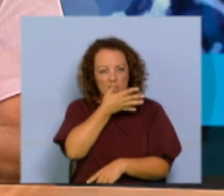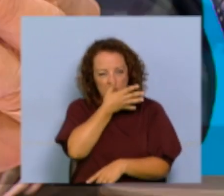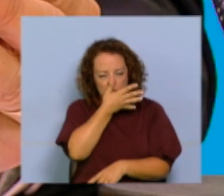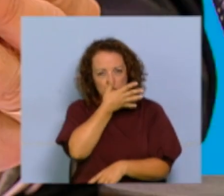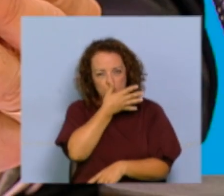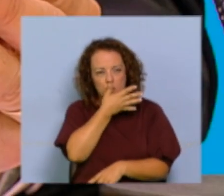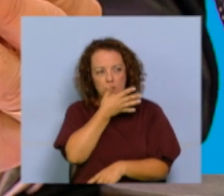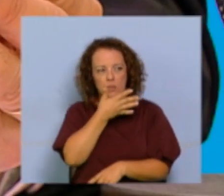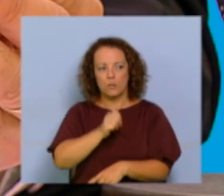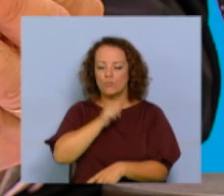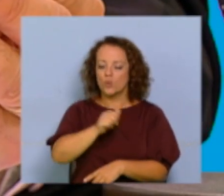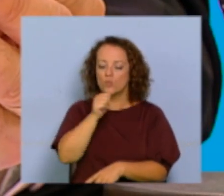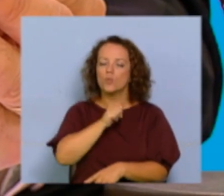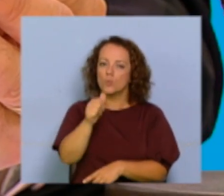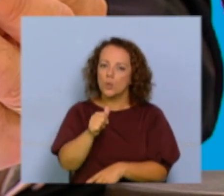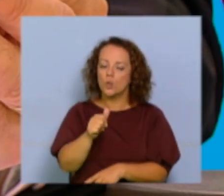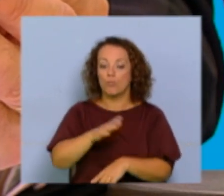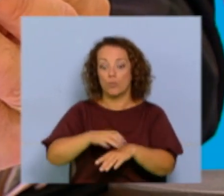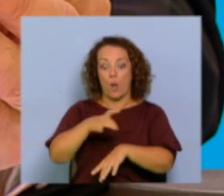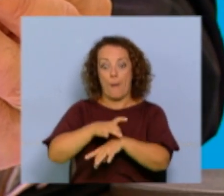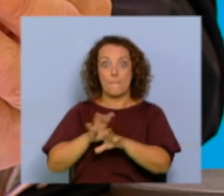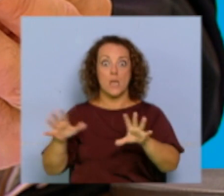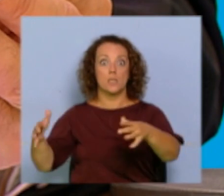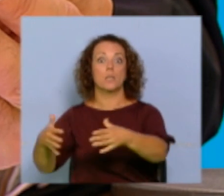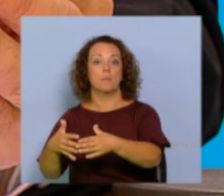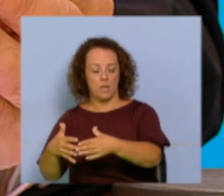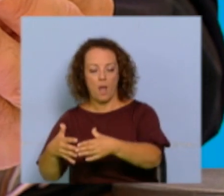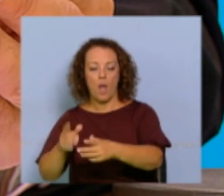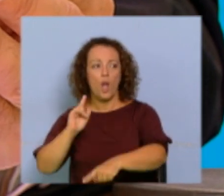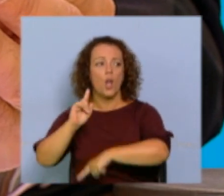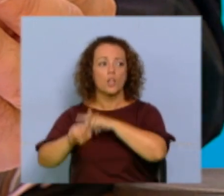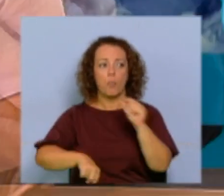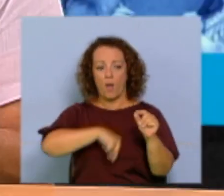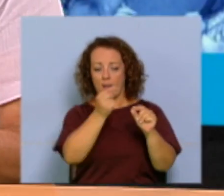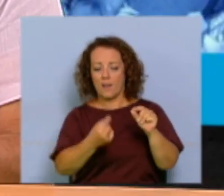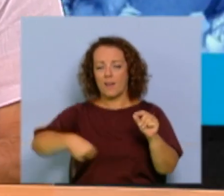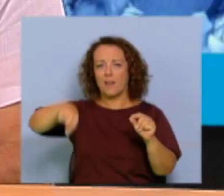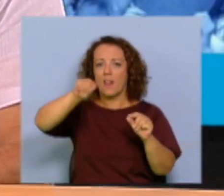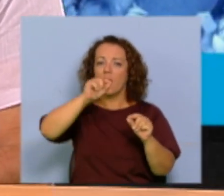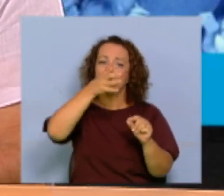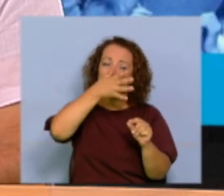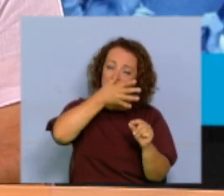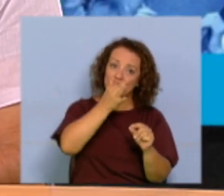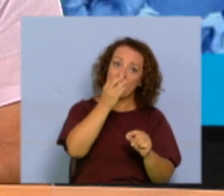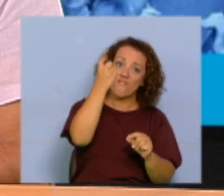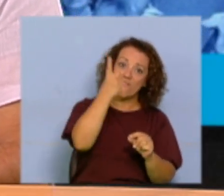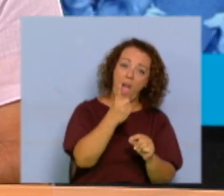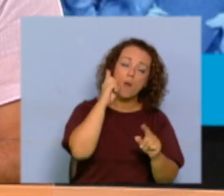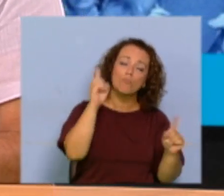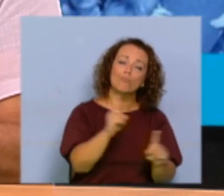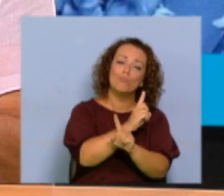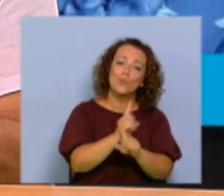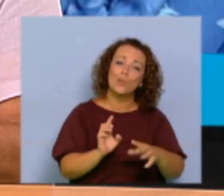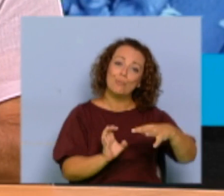de vítimas mortais da pandemia. E a partir daí pegámos na clave de Fá, que é assim uma clave mais triste, não é, para músicas,